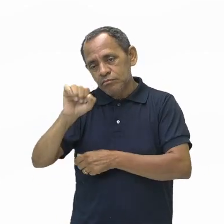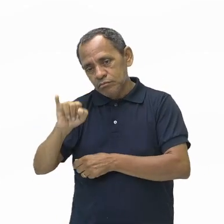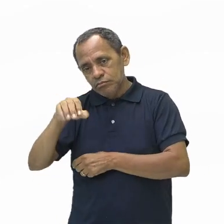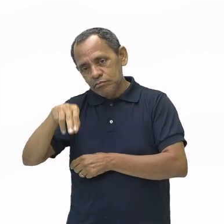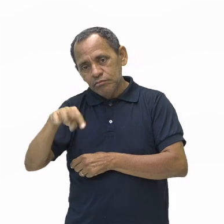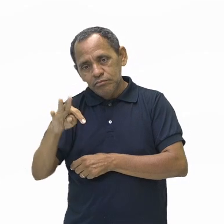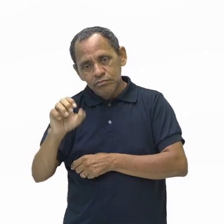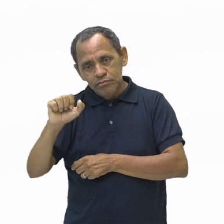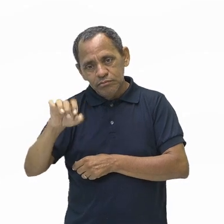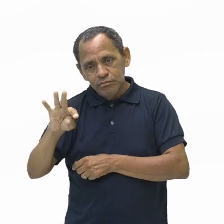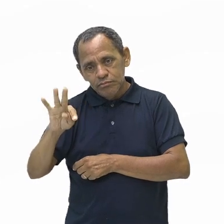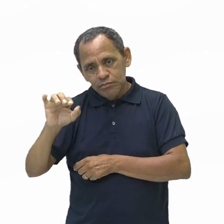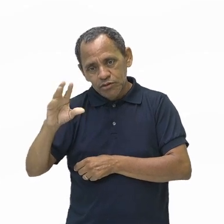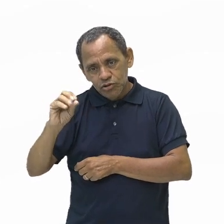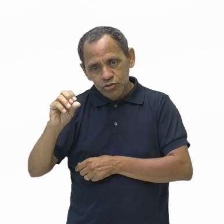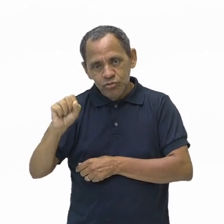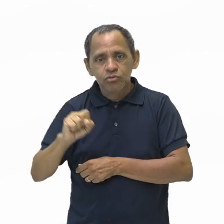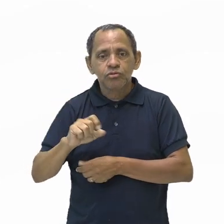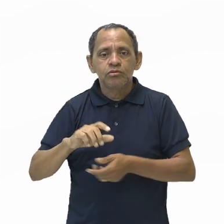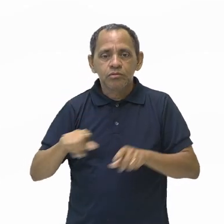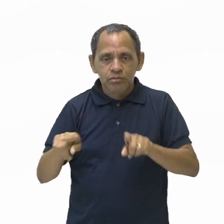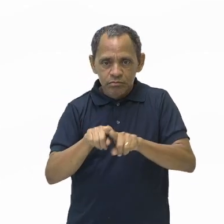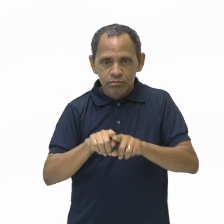você consegue ver ali as